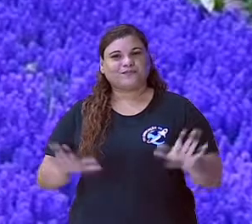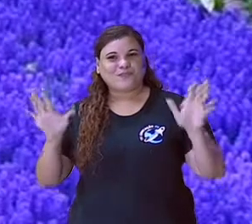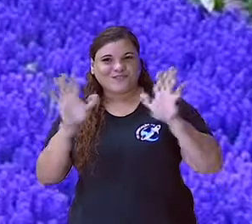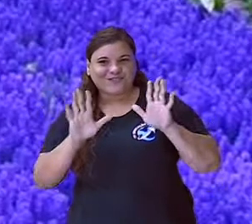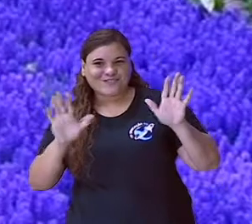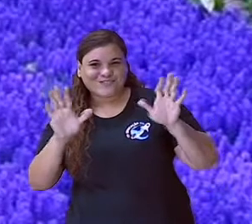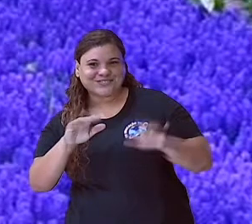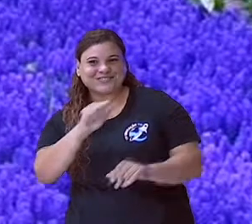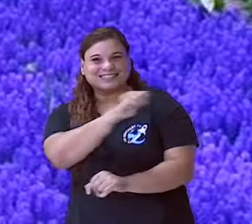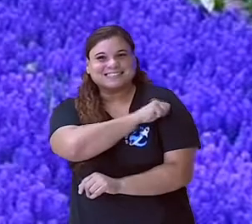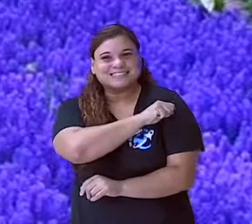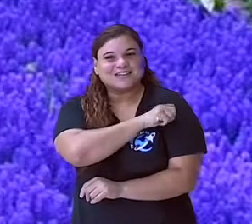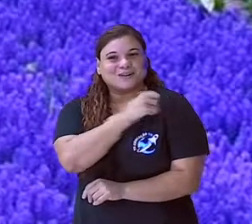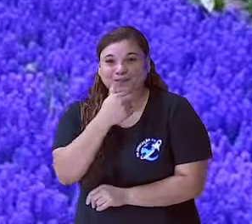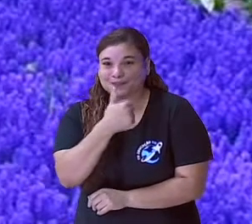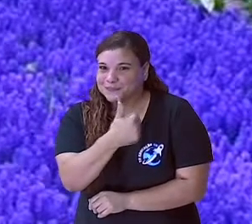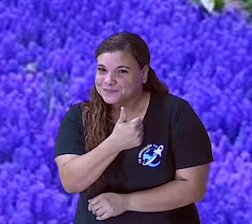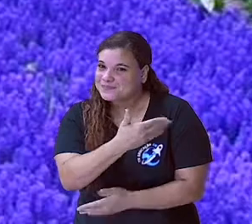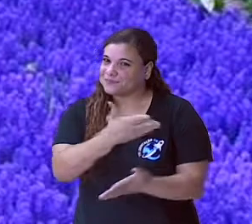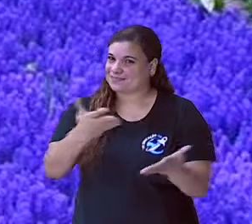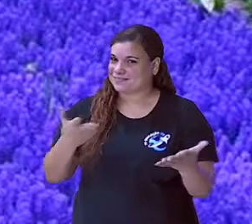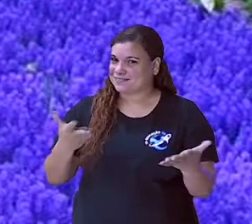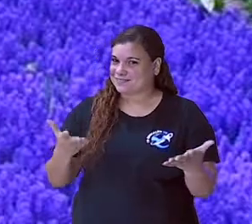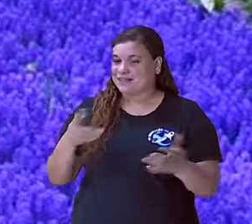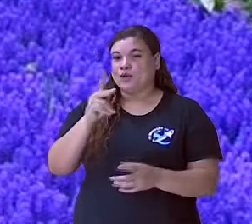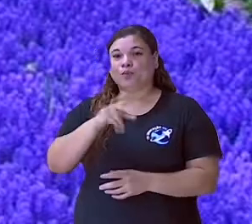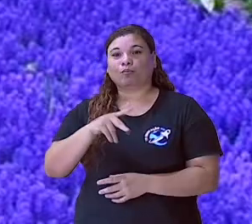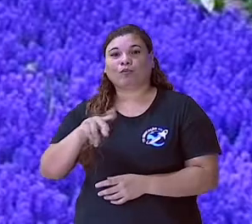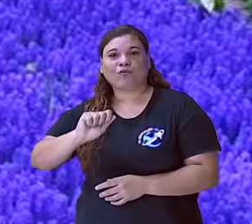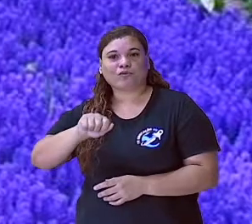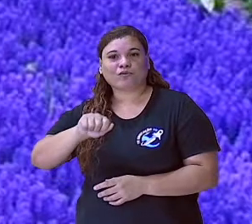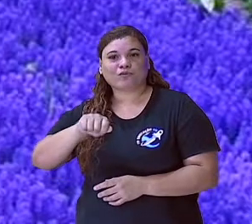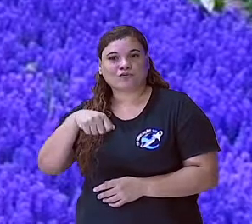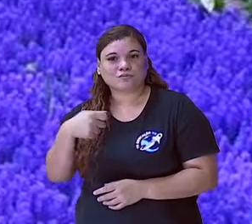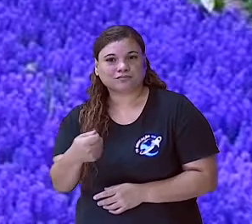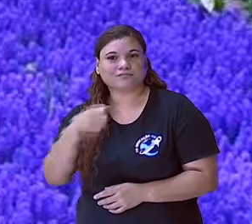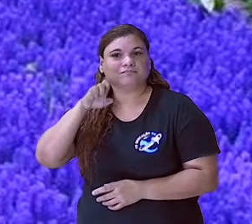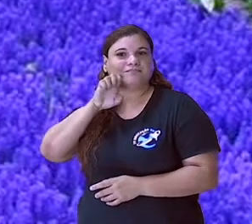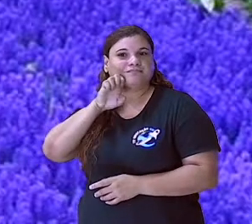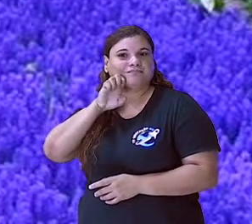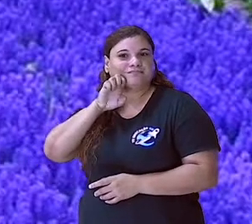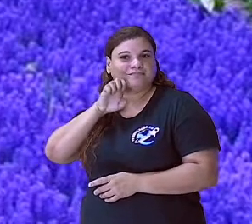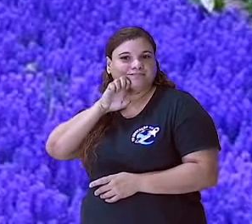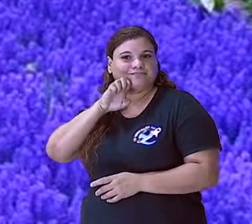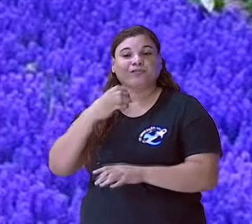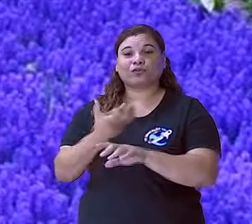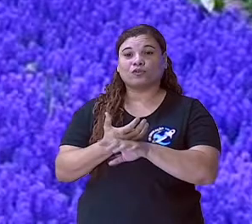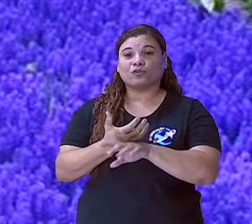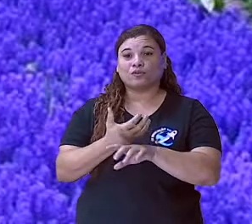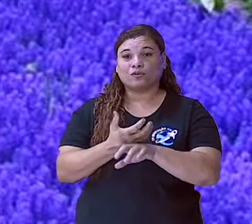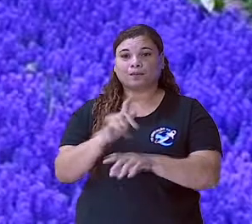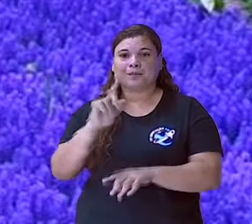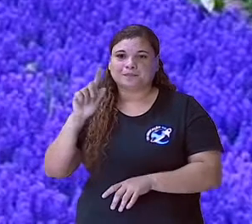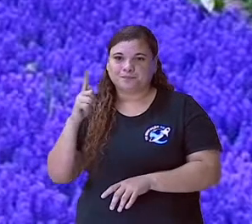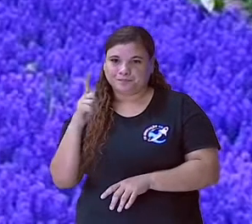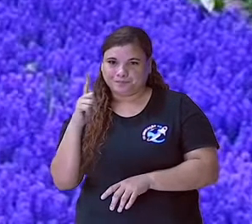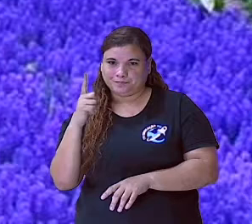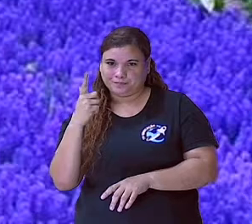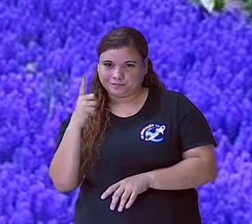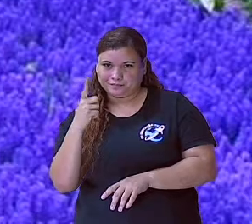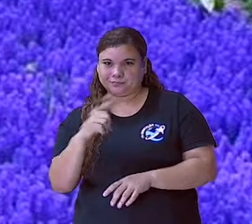Olá, estudante! Tudo bem? Eu sou Eliane, sua professora de Geografia. E essa é a nossa aula de